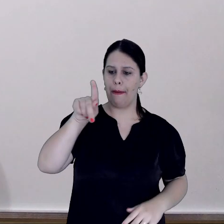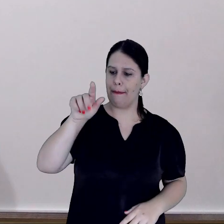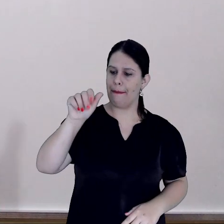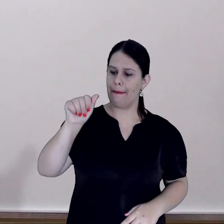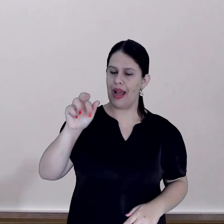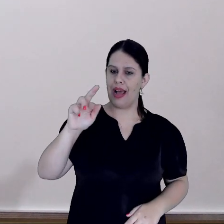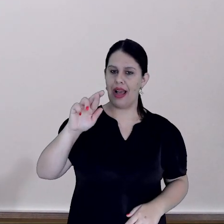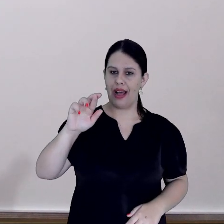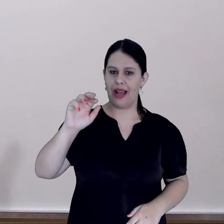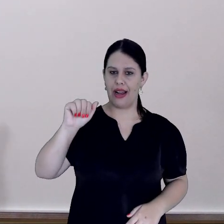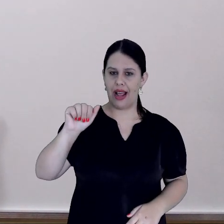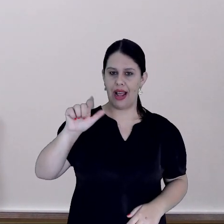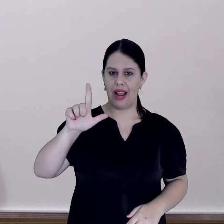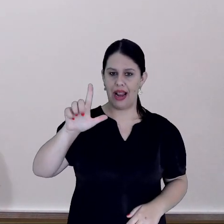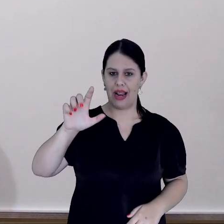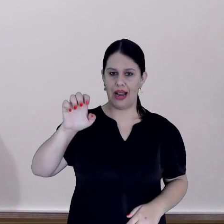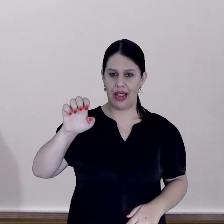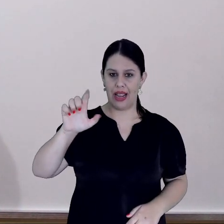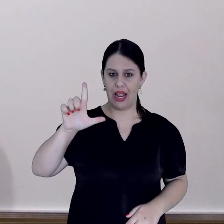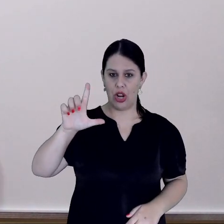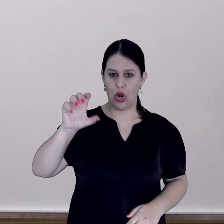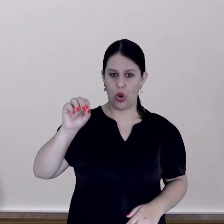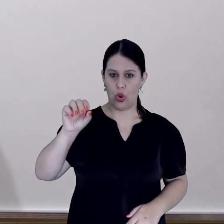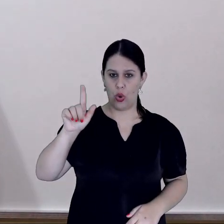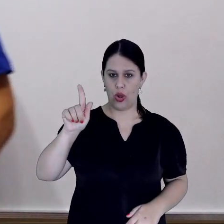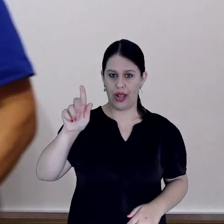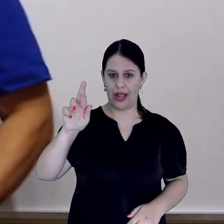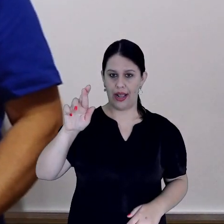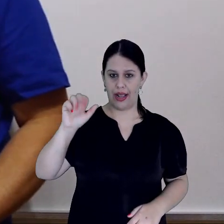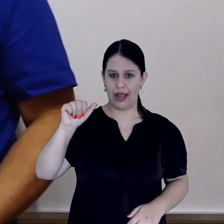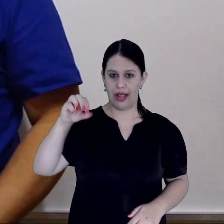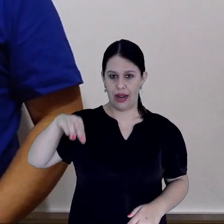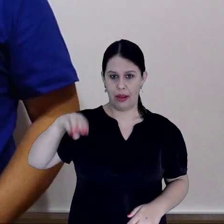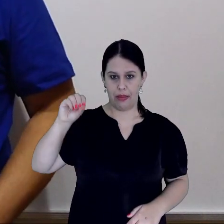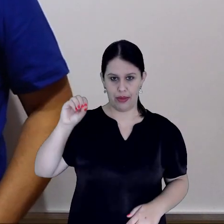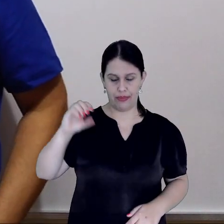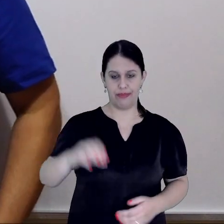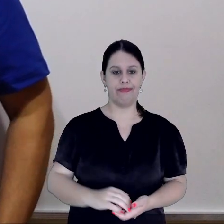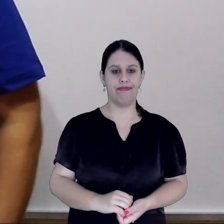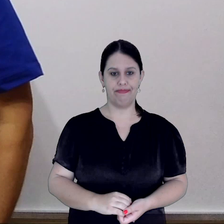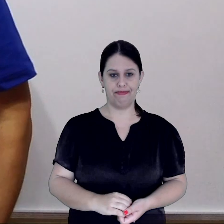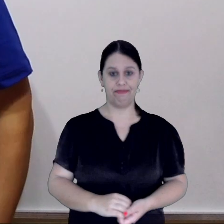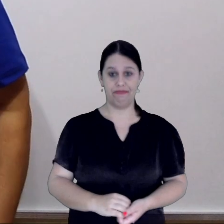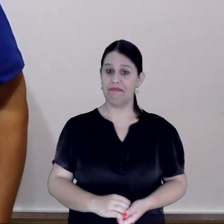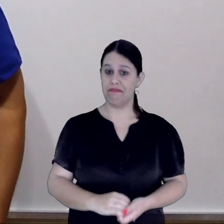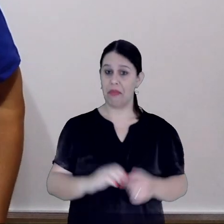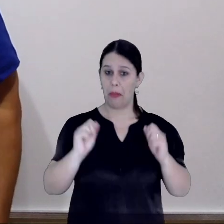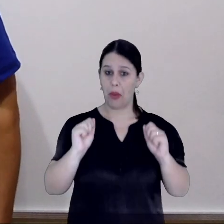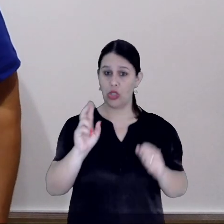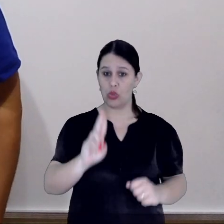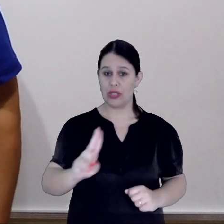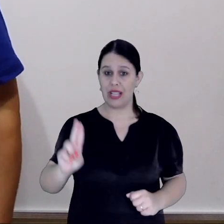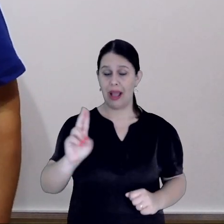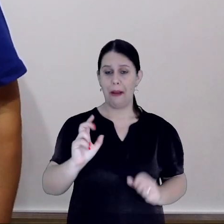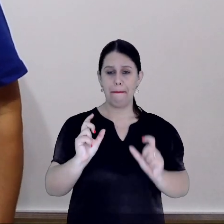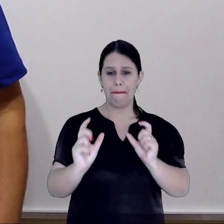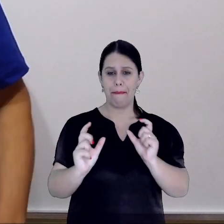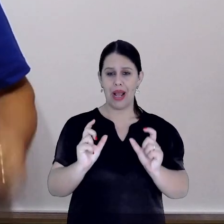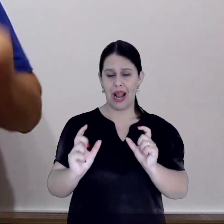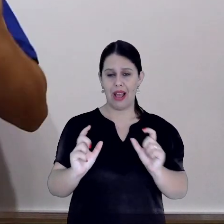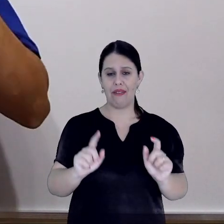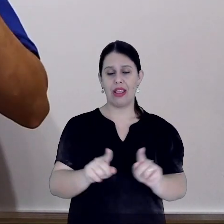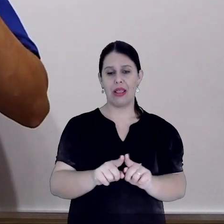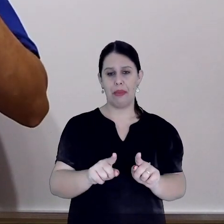paralelogramo, que também pode ser entendida em palavras. Vamos começar falando em palavras, depois